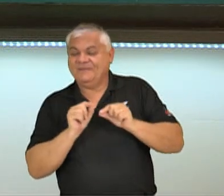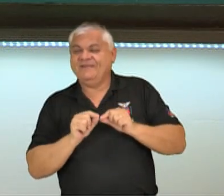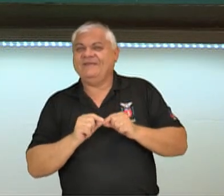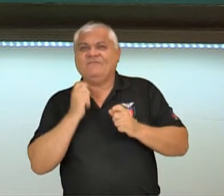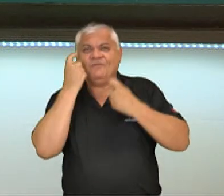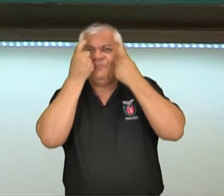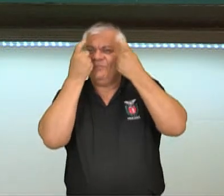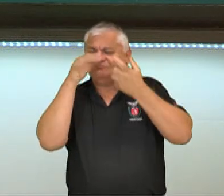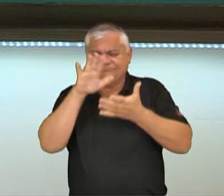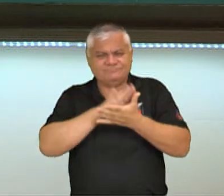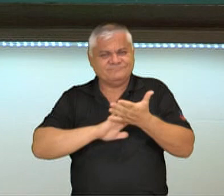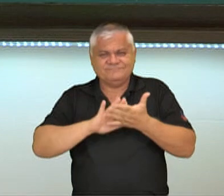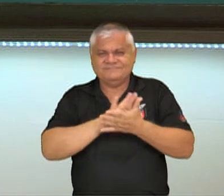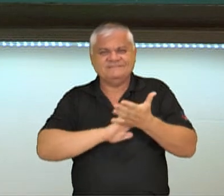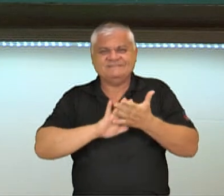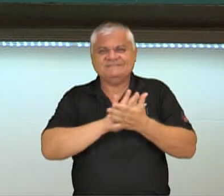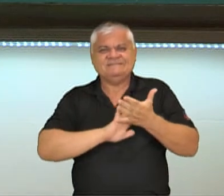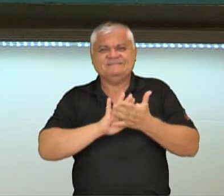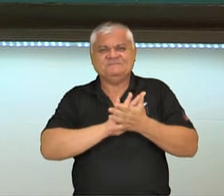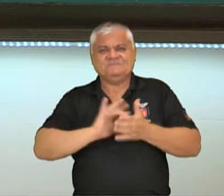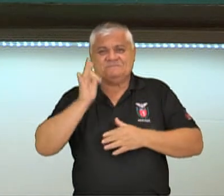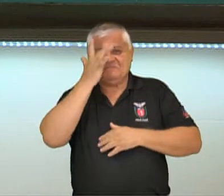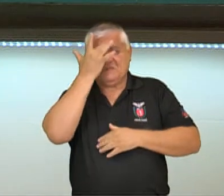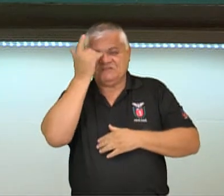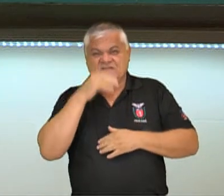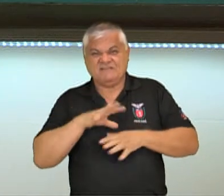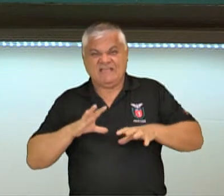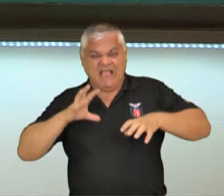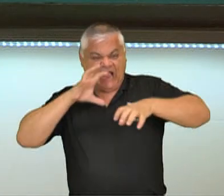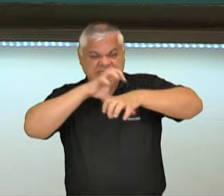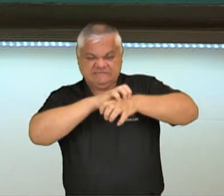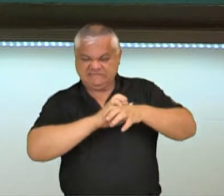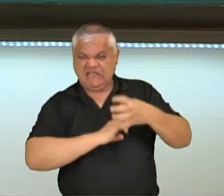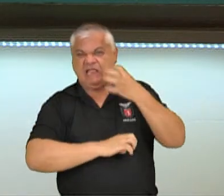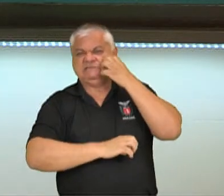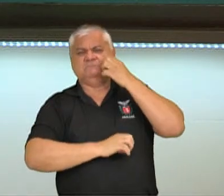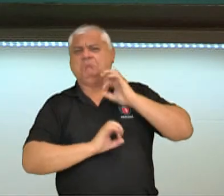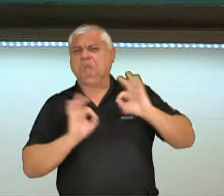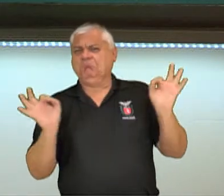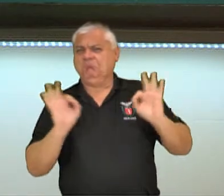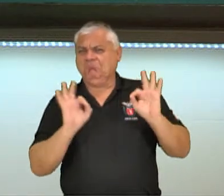fique preocupado, ninguém que está ali vai te morder, tá bom?